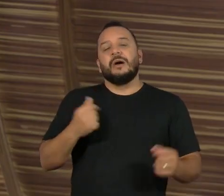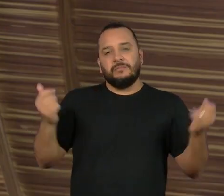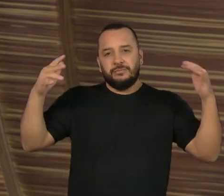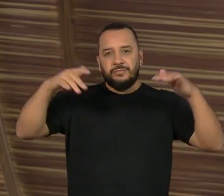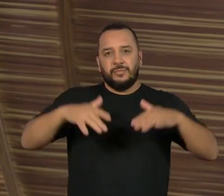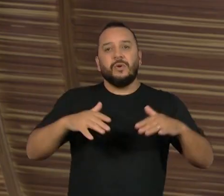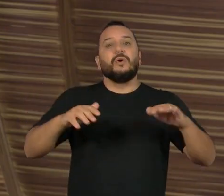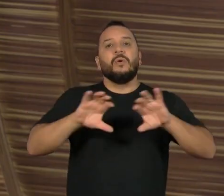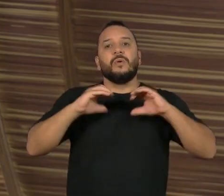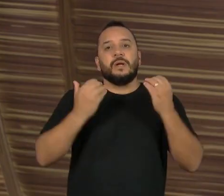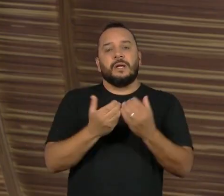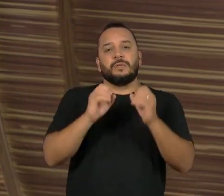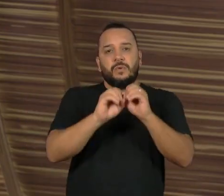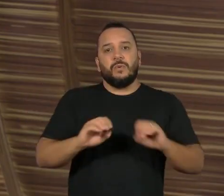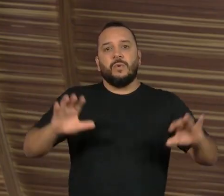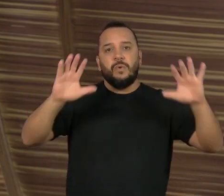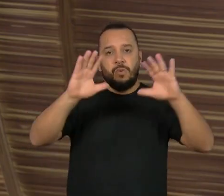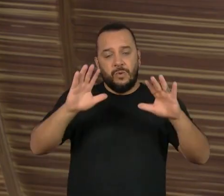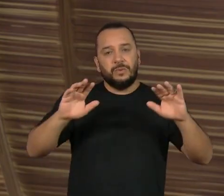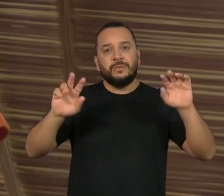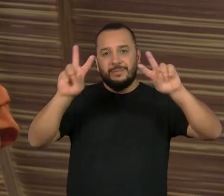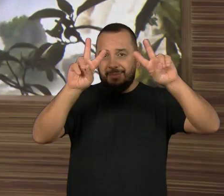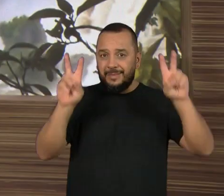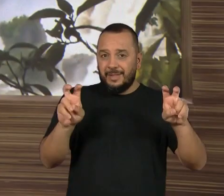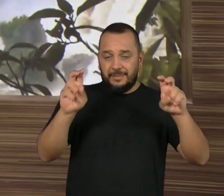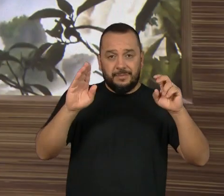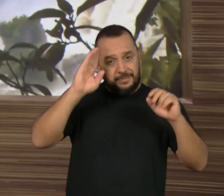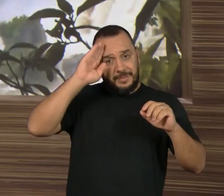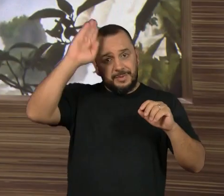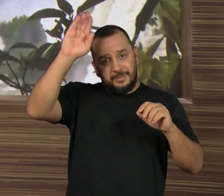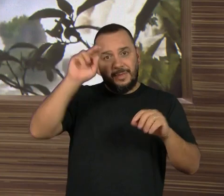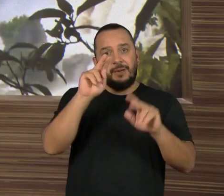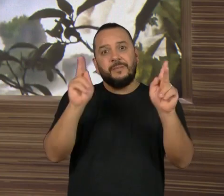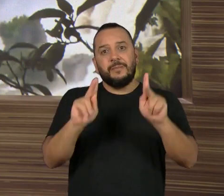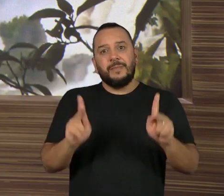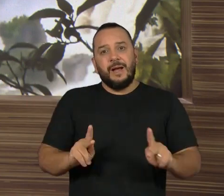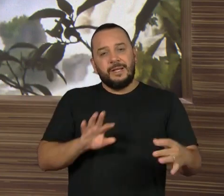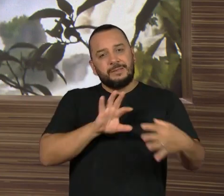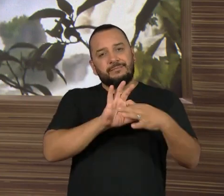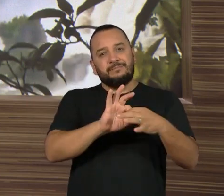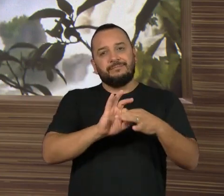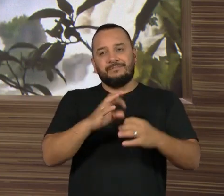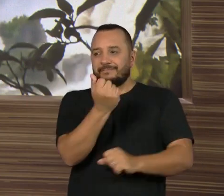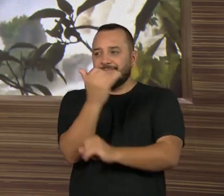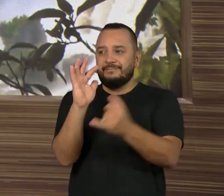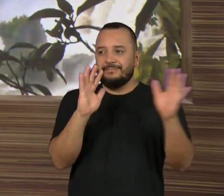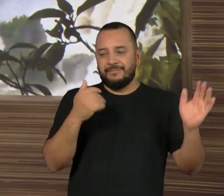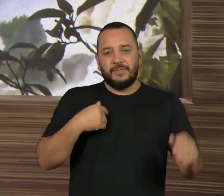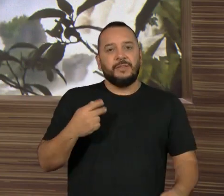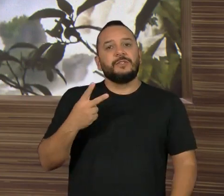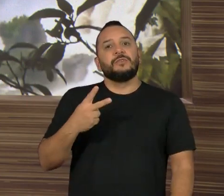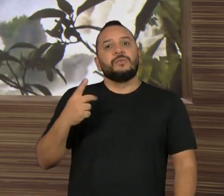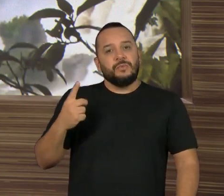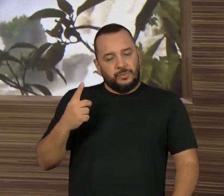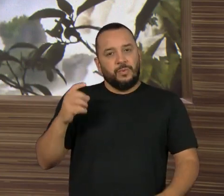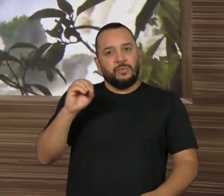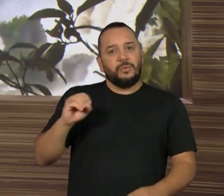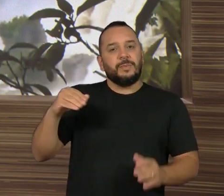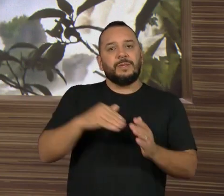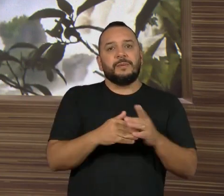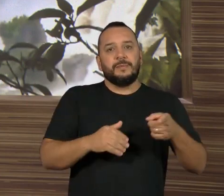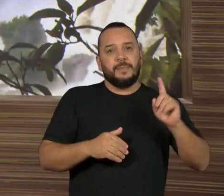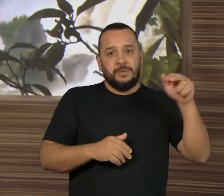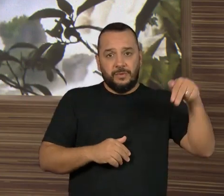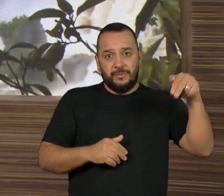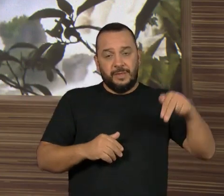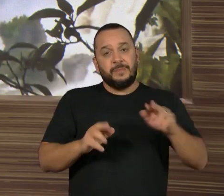tema principal a paz com a natureza. De 21 de outubro a 1º de novembro, representantes de mais de